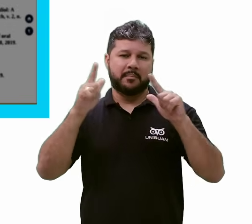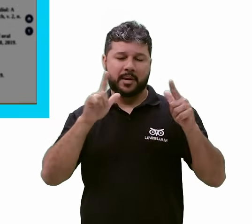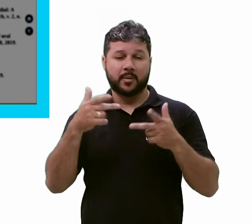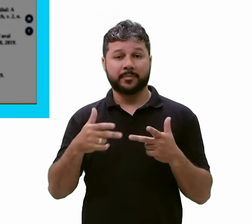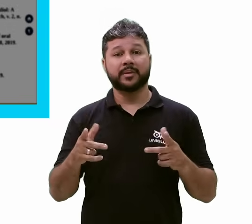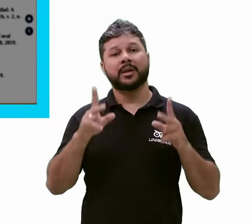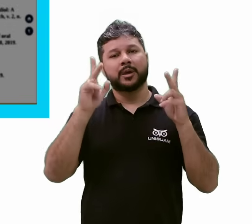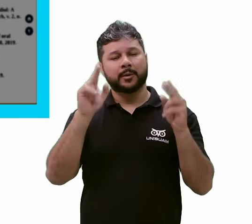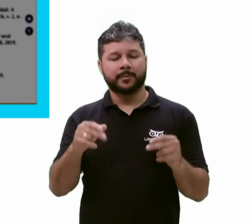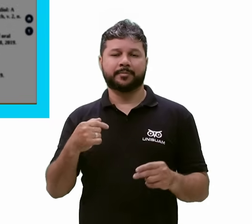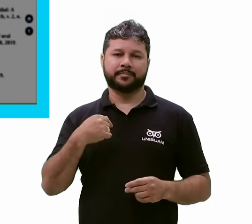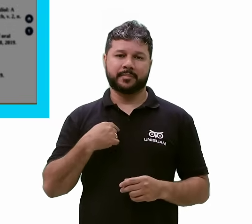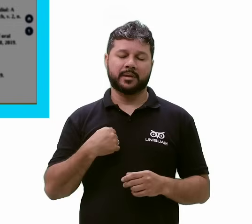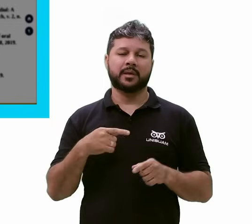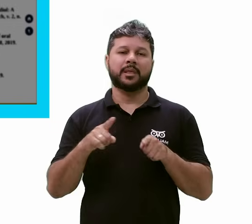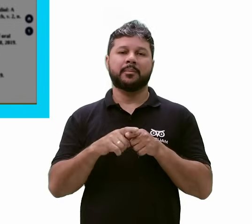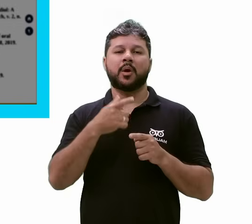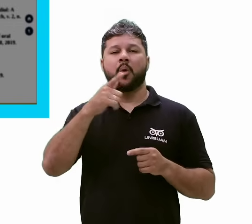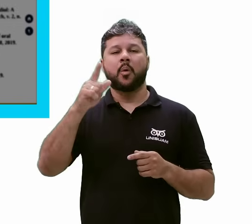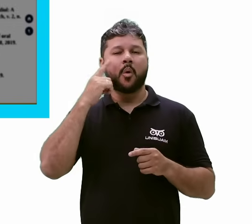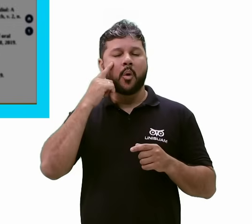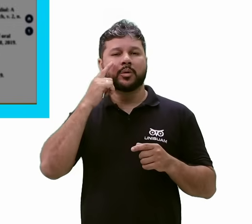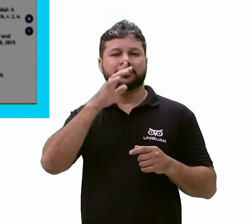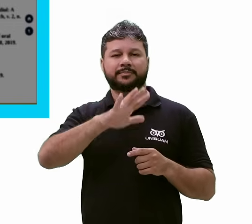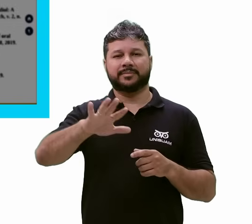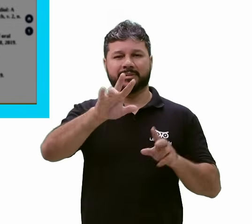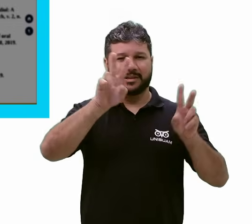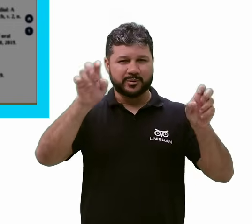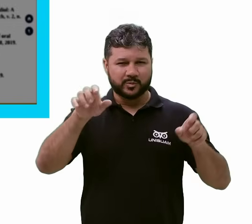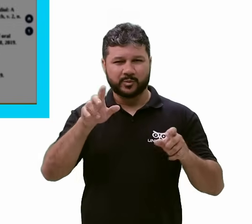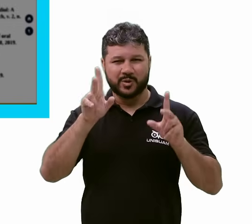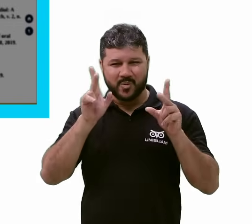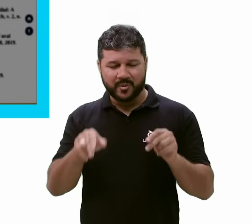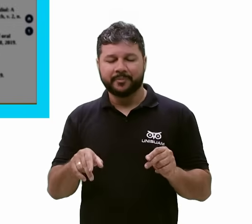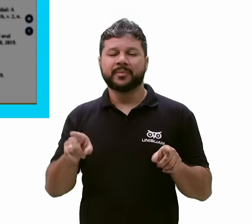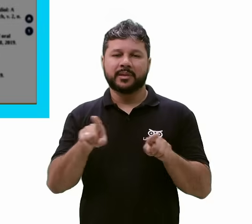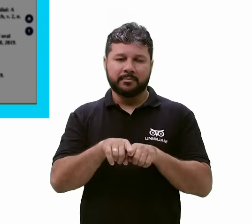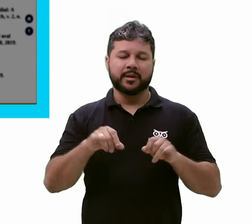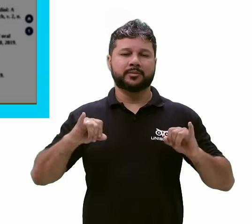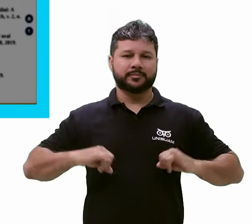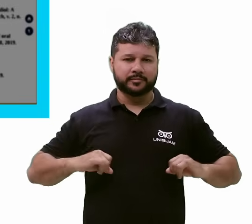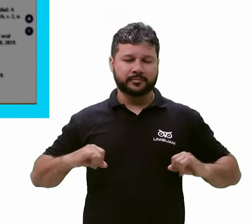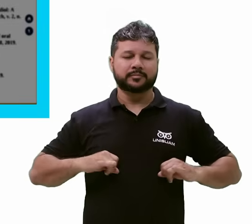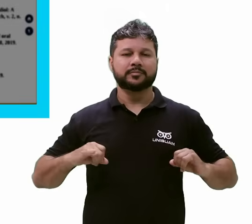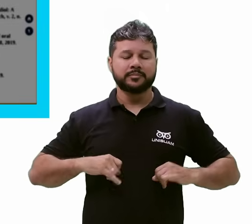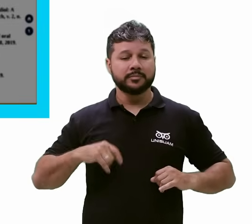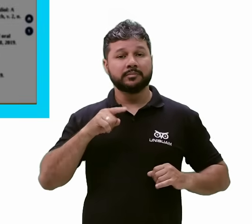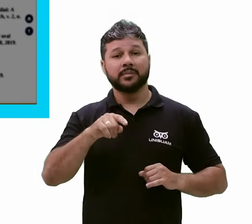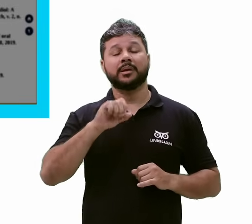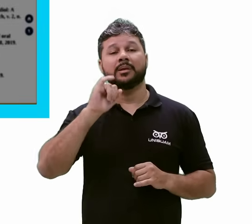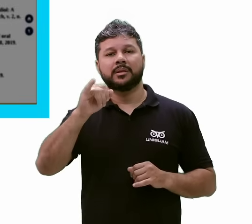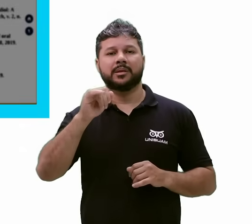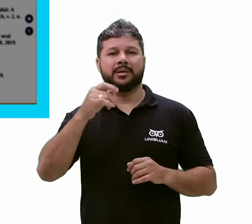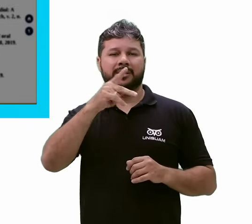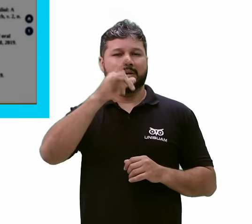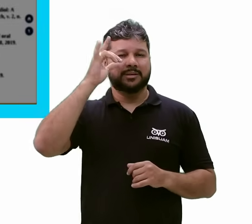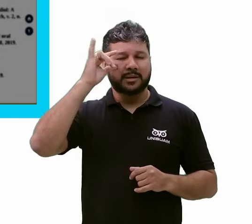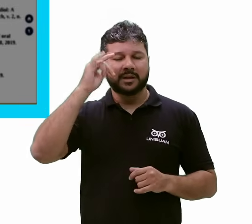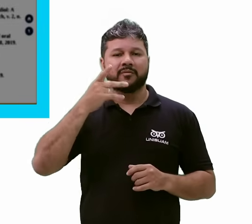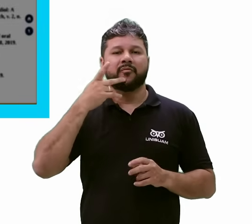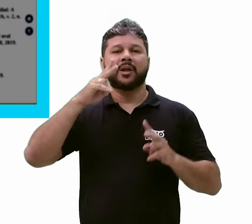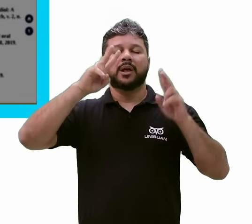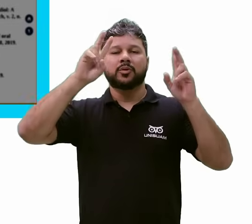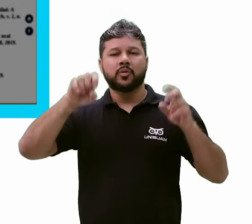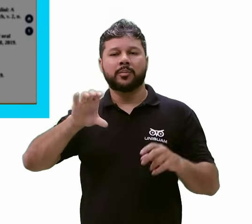acontecem. Assim como eu, essas outras páginas também sofrem, porque para o algoritmo do